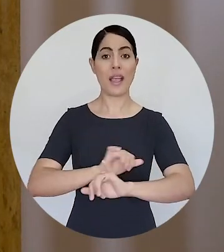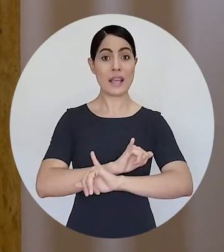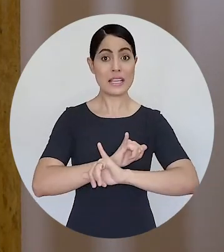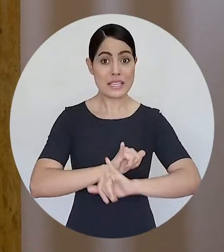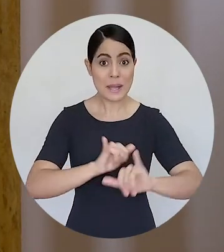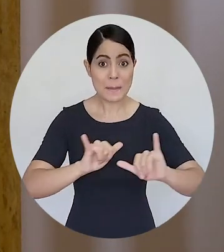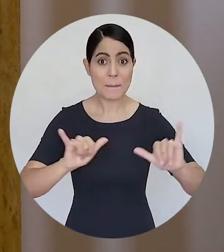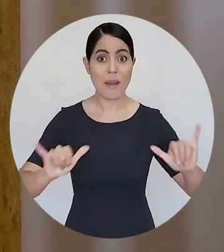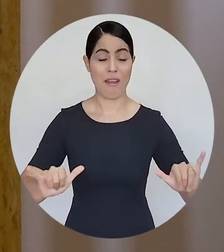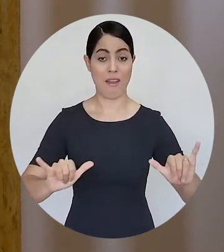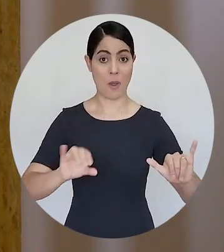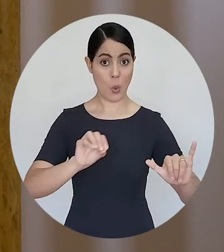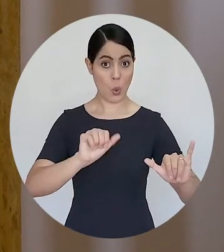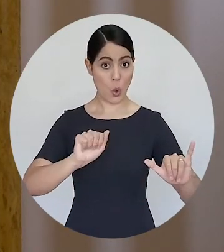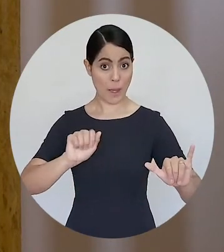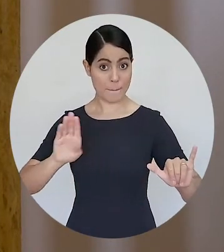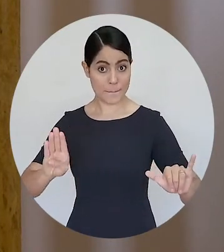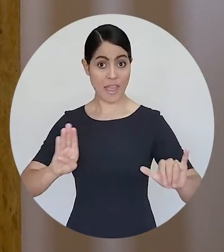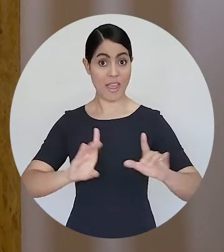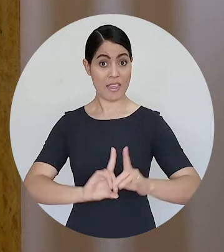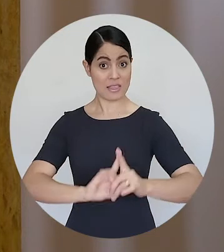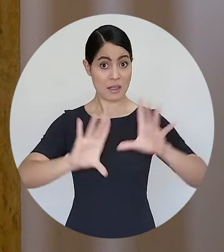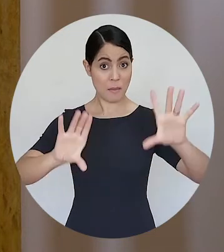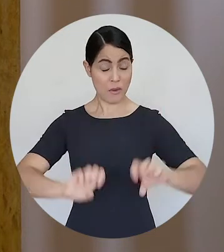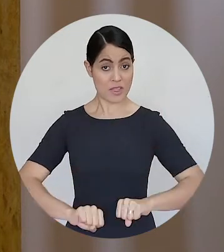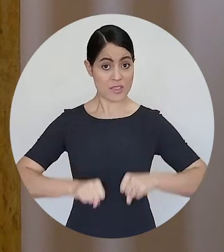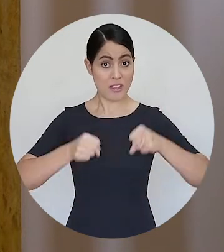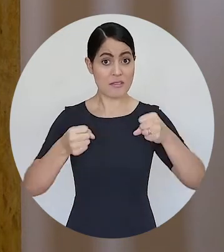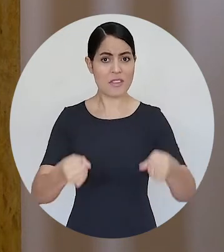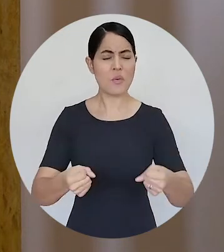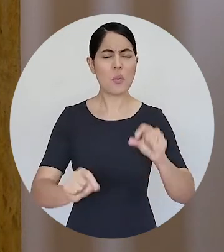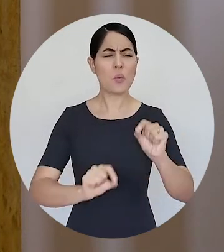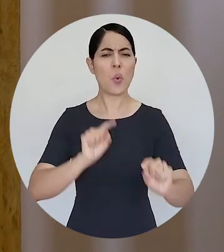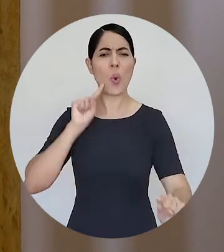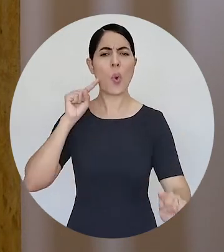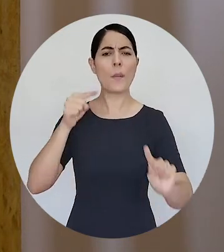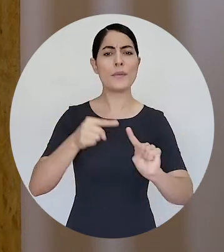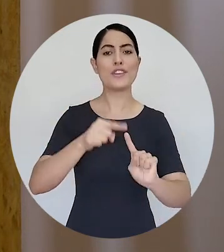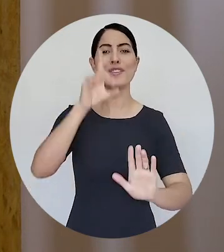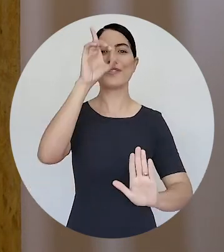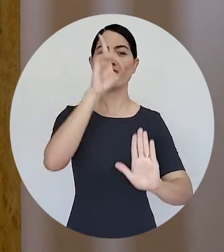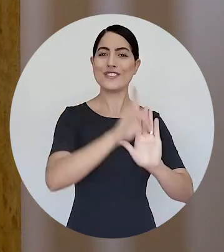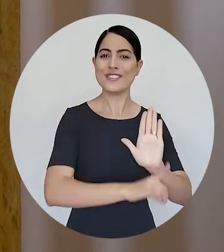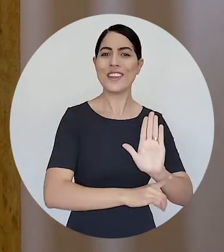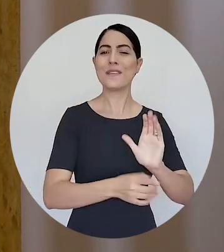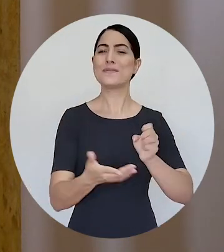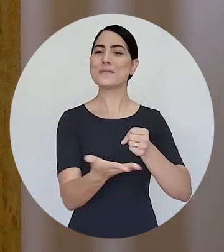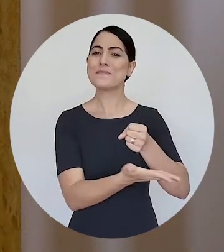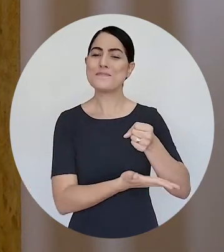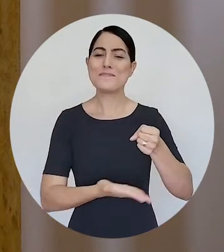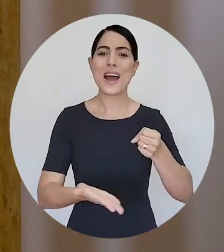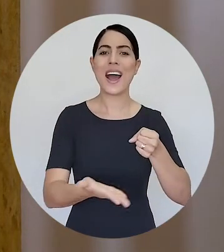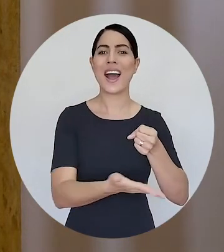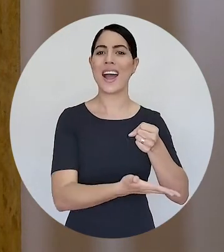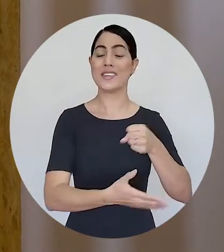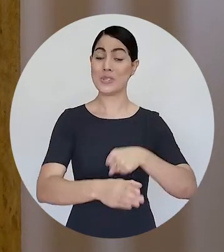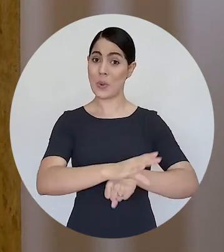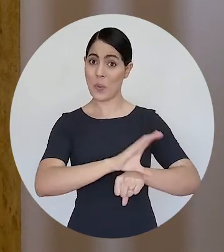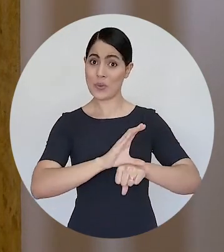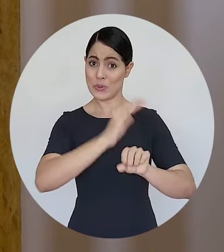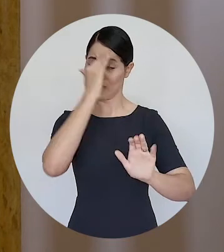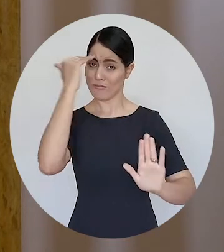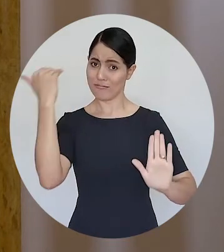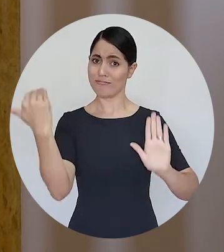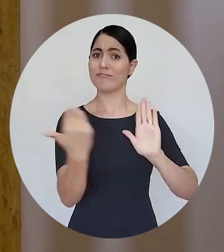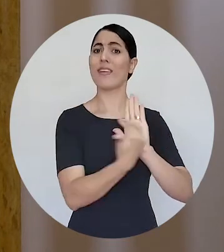OAB pela Democracia, que visa sensibilizar a advocacia na defesa dos direitos e garantias